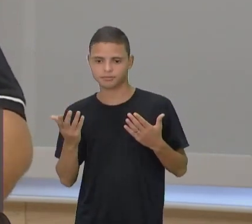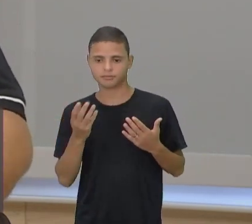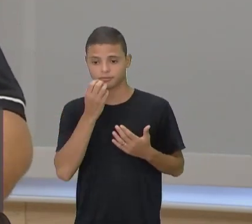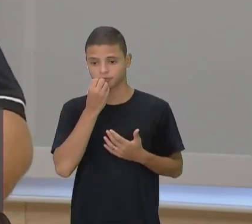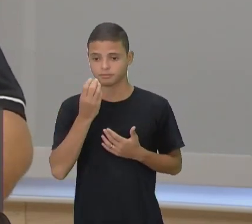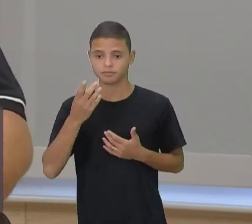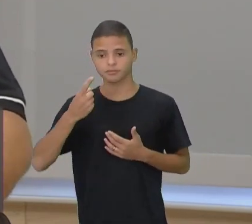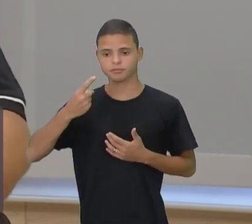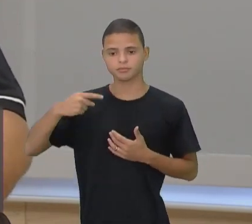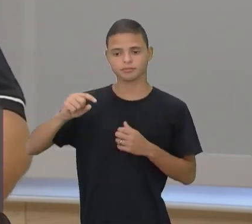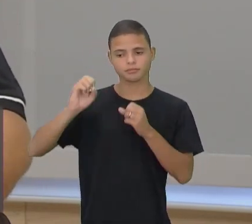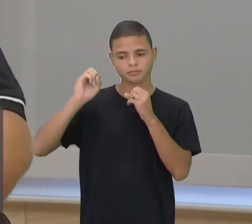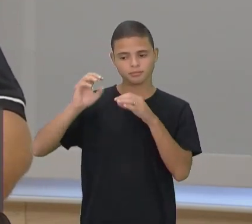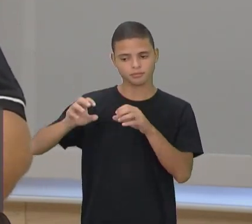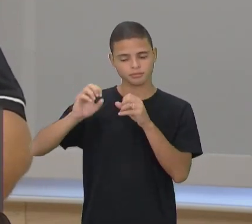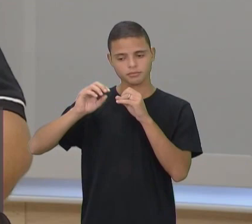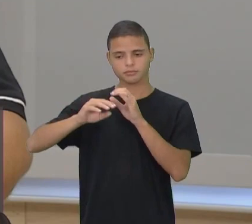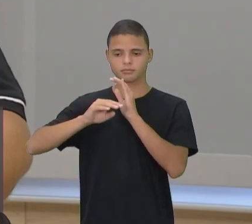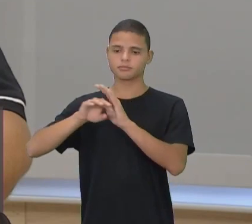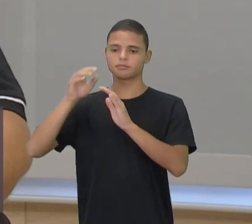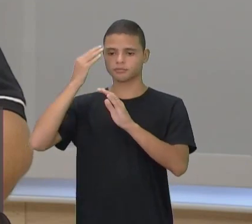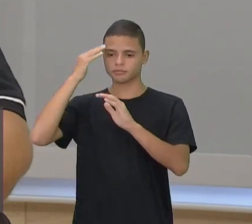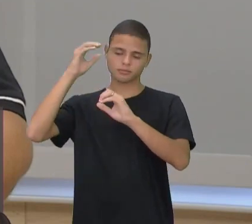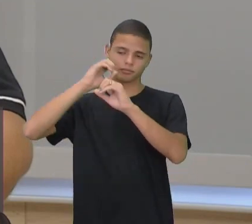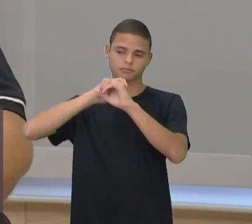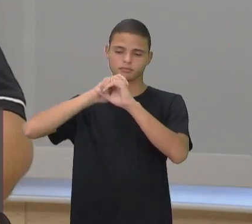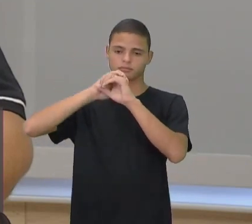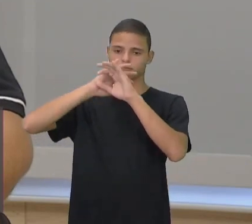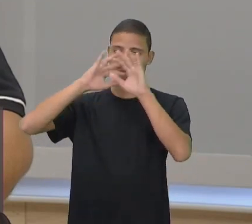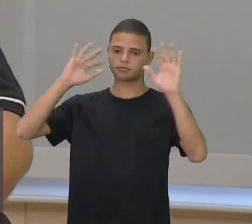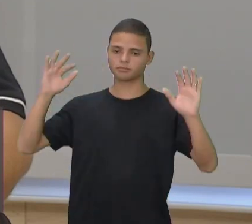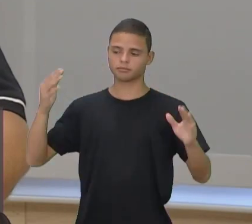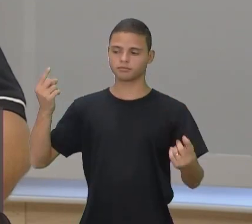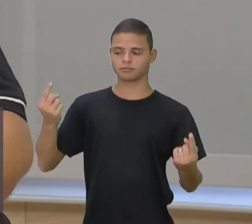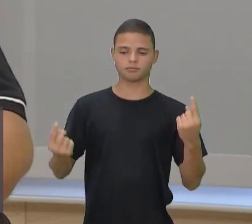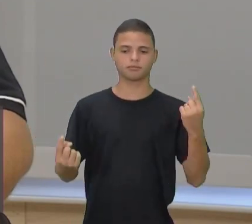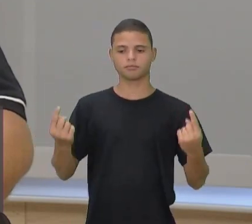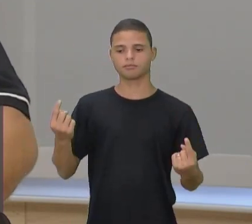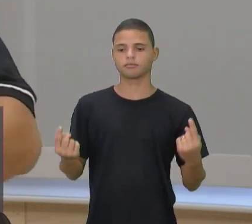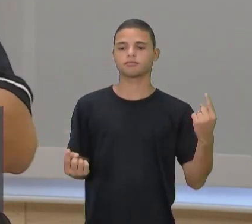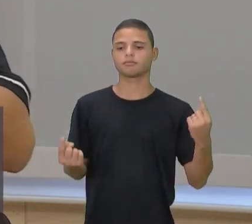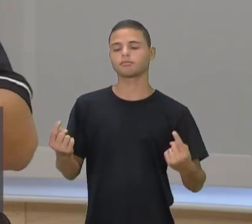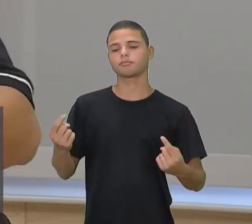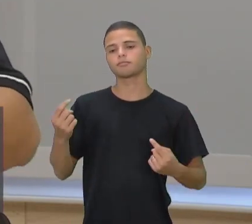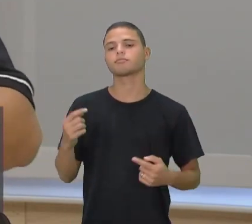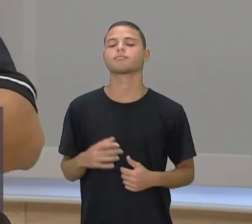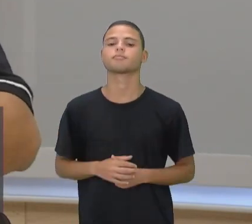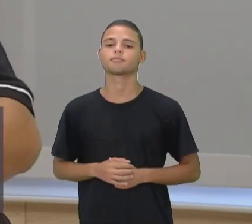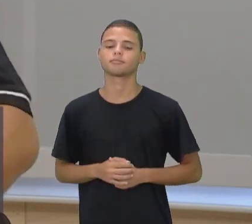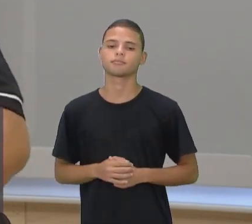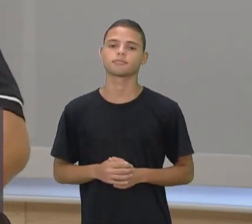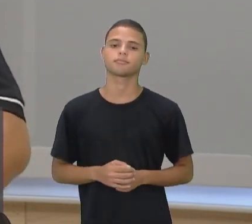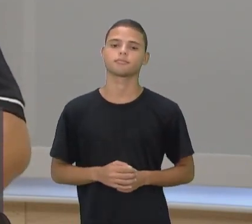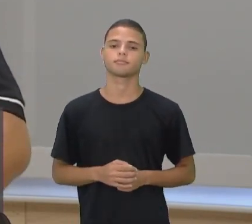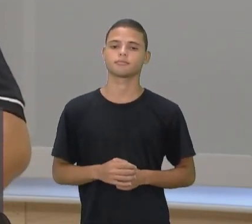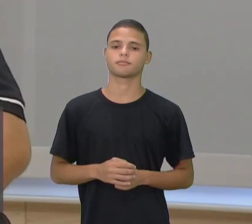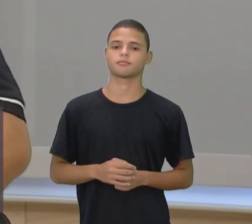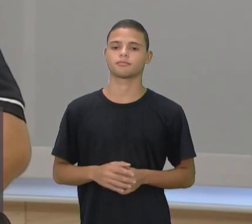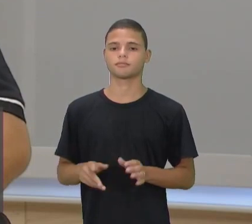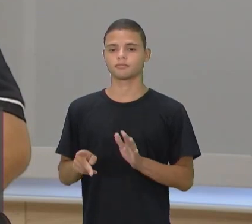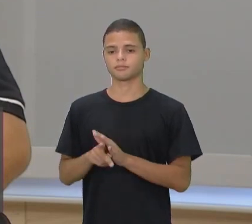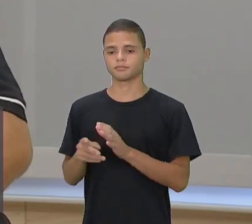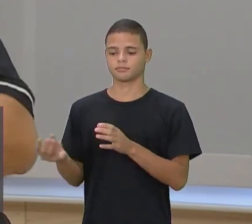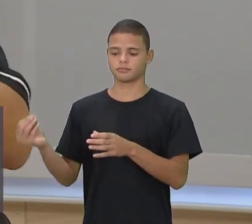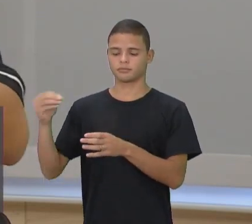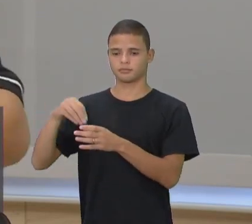abordagem que a gente fez aí, é evidente então que você pode estar diferenciando aí, ó, que na composição